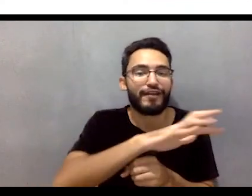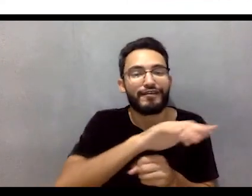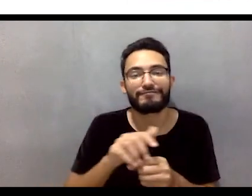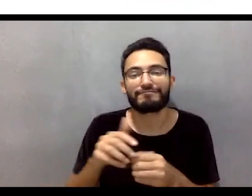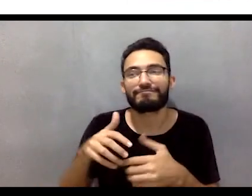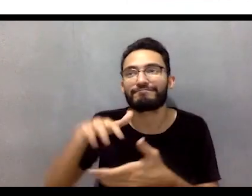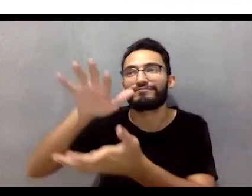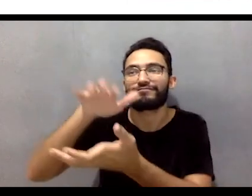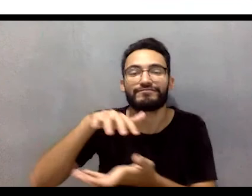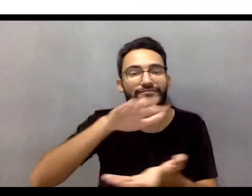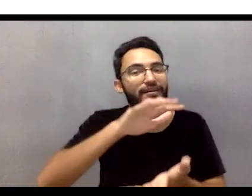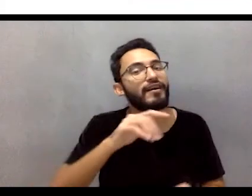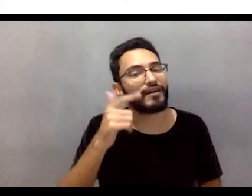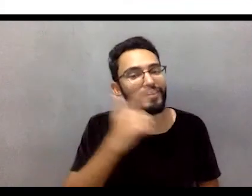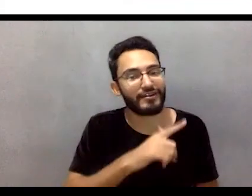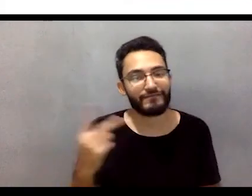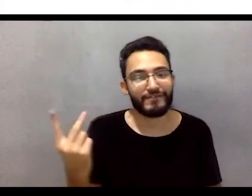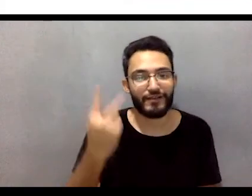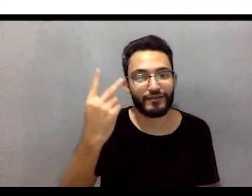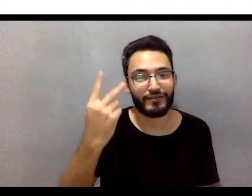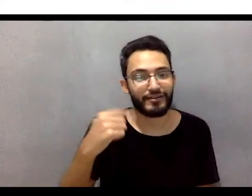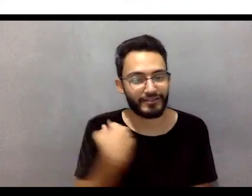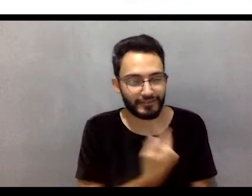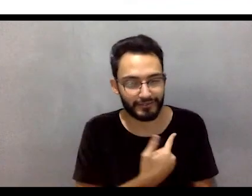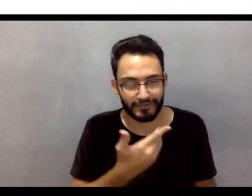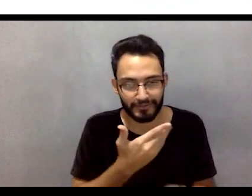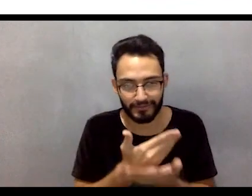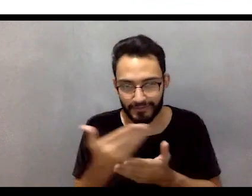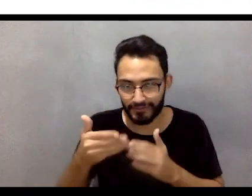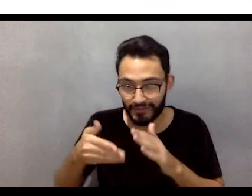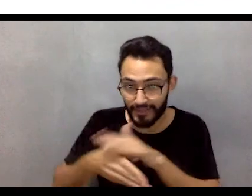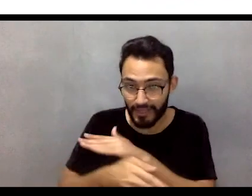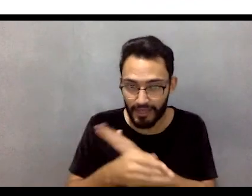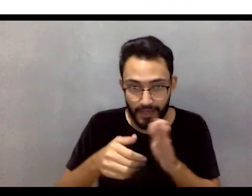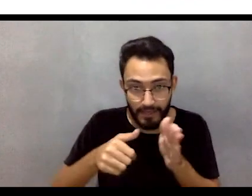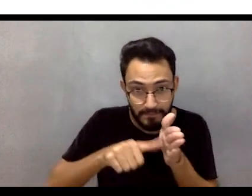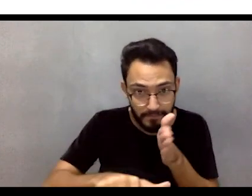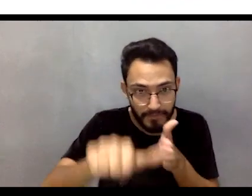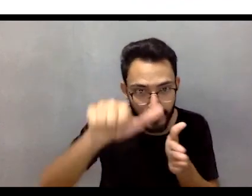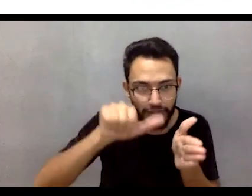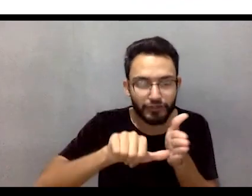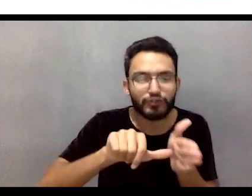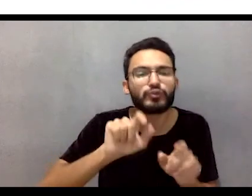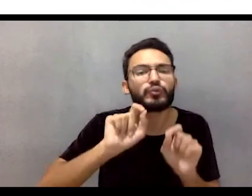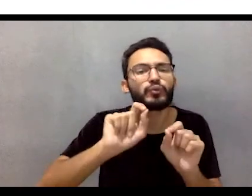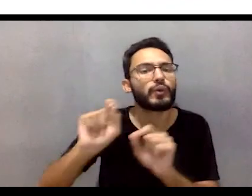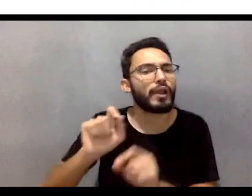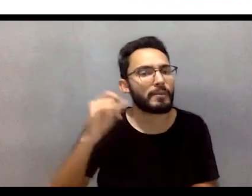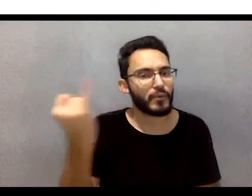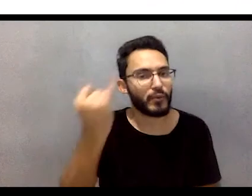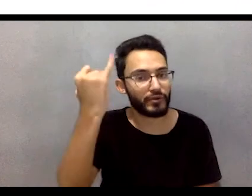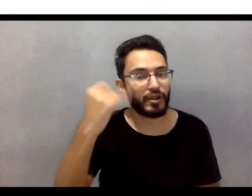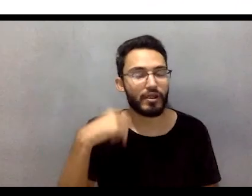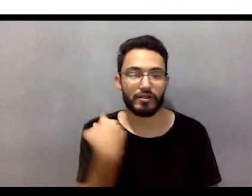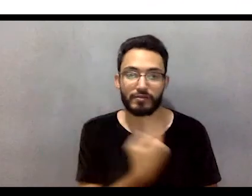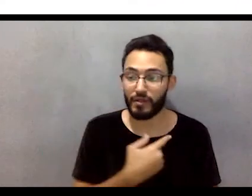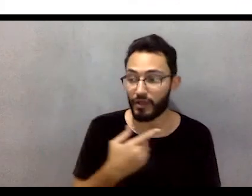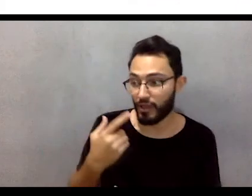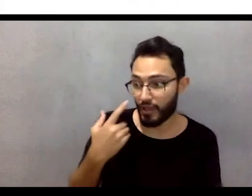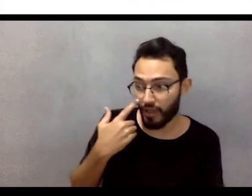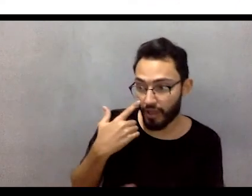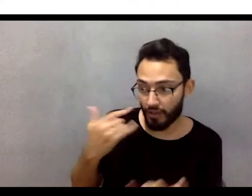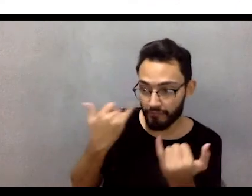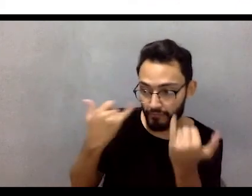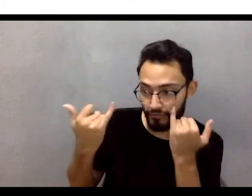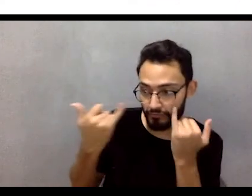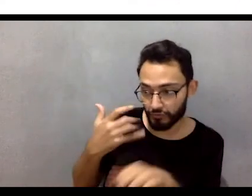nós estamos entrando na nossa sprint, o que que é muito importante? A gente passar para o time que